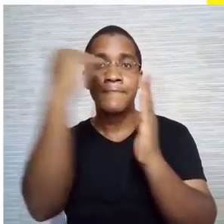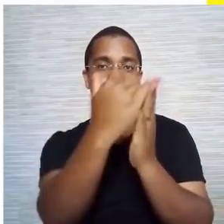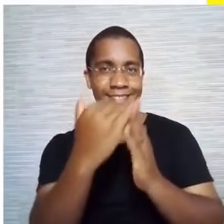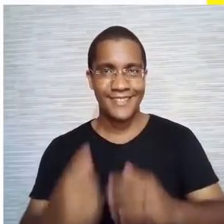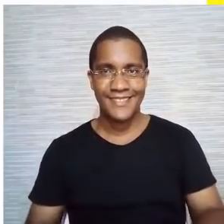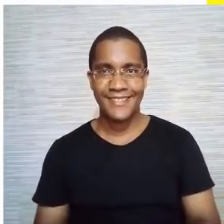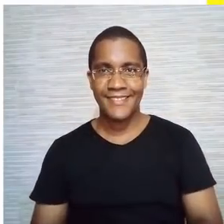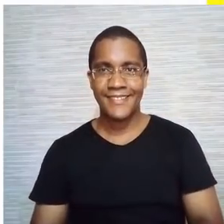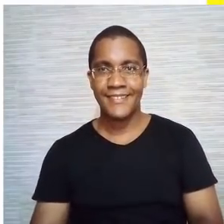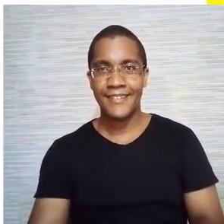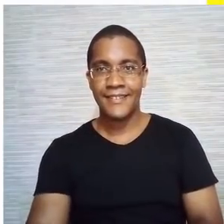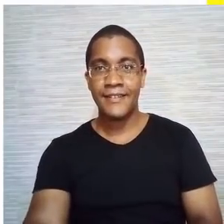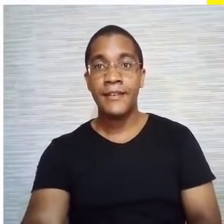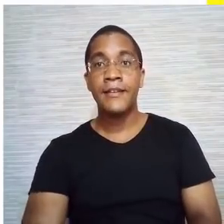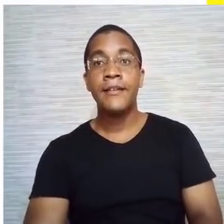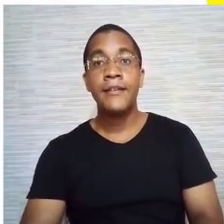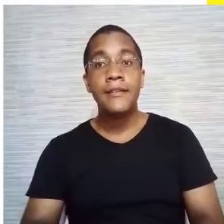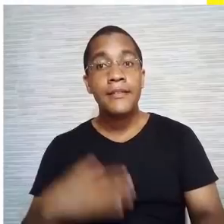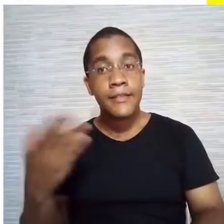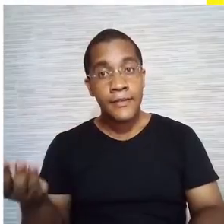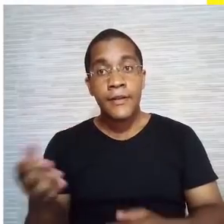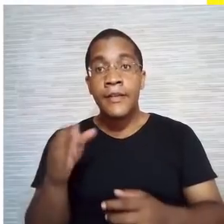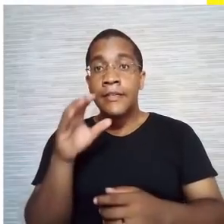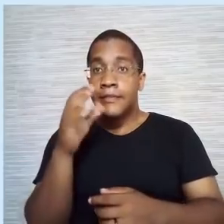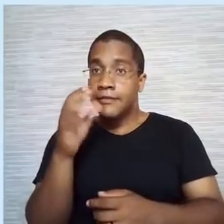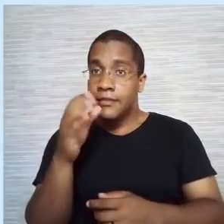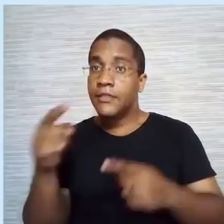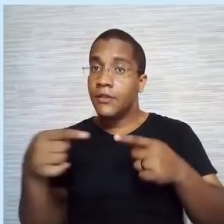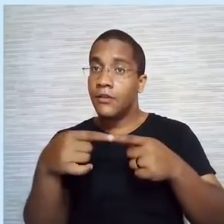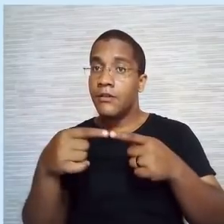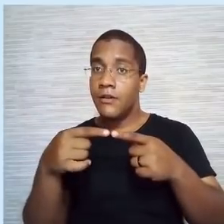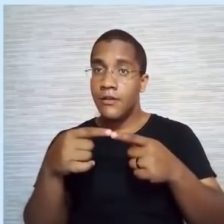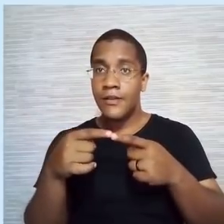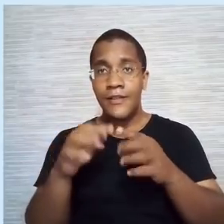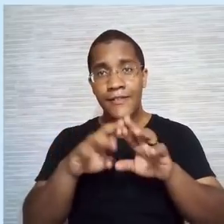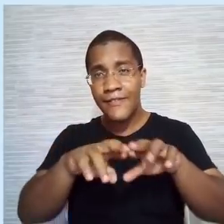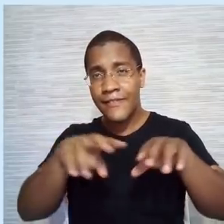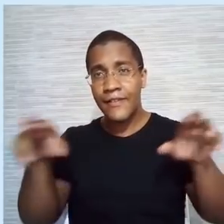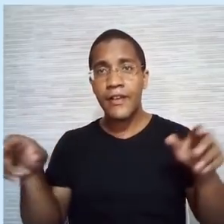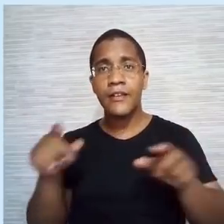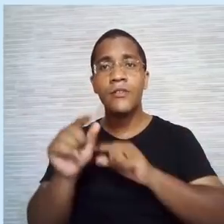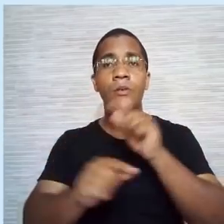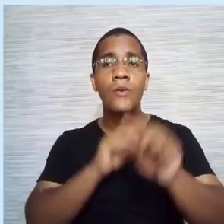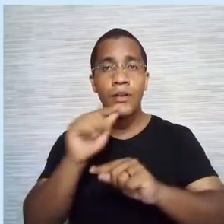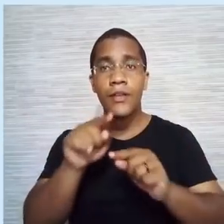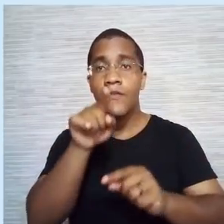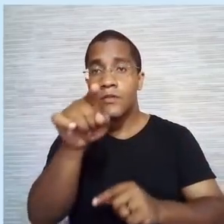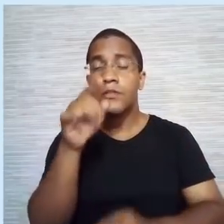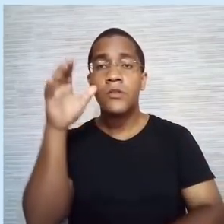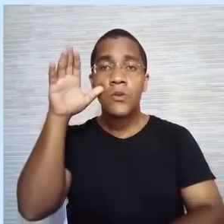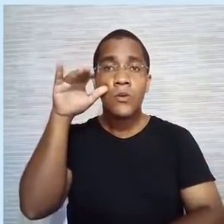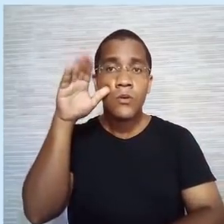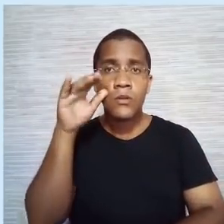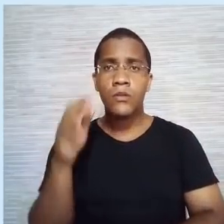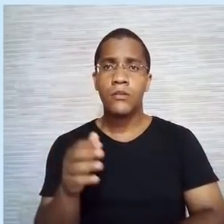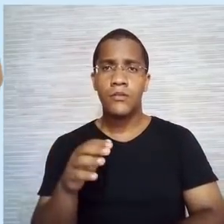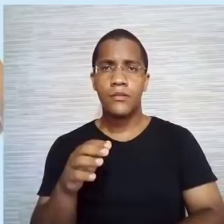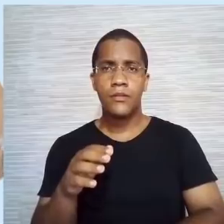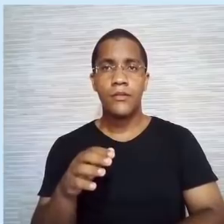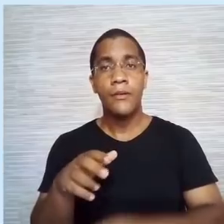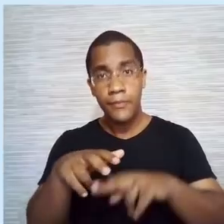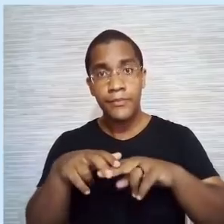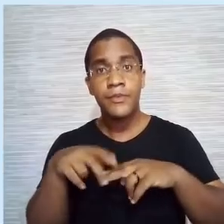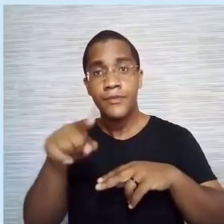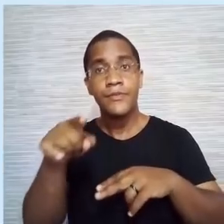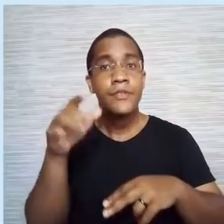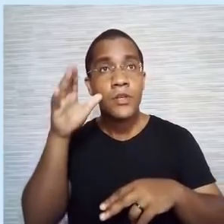e devem ser continuamente estimulados. Ou seja, nesse ponto é o seguinte: a curiosidade é que